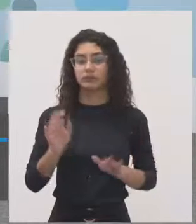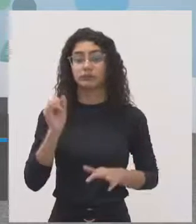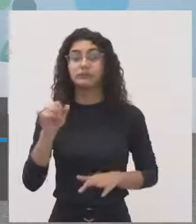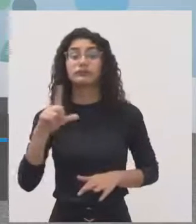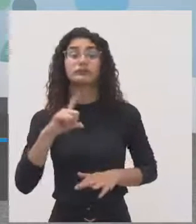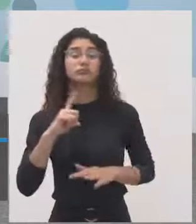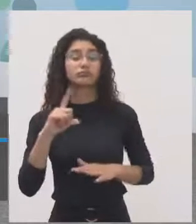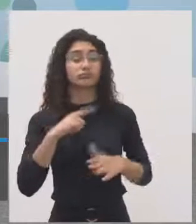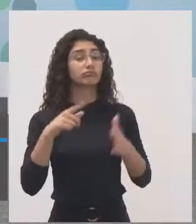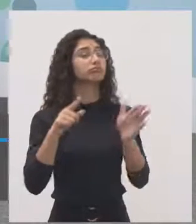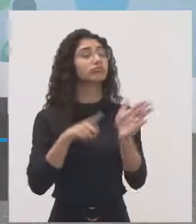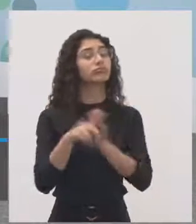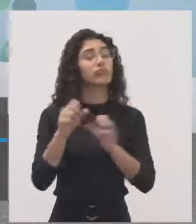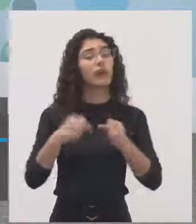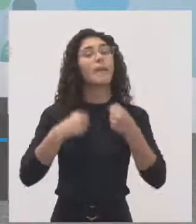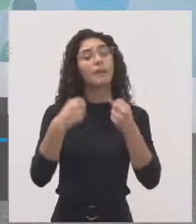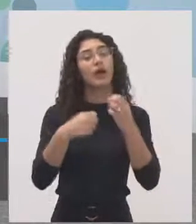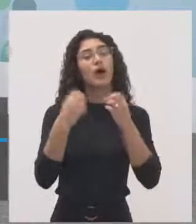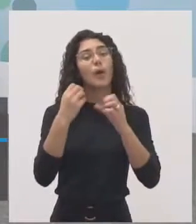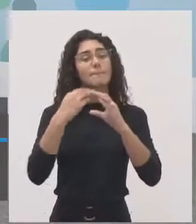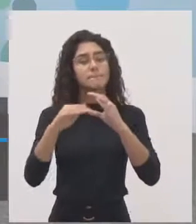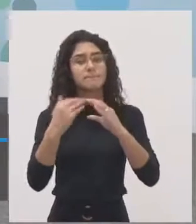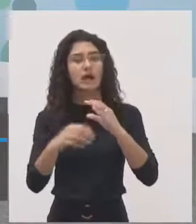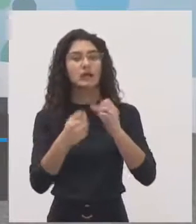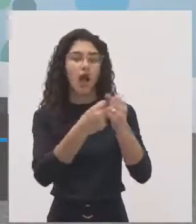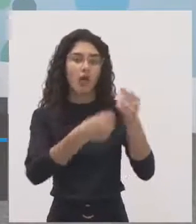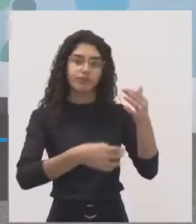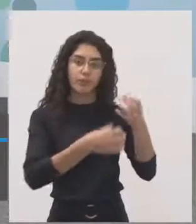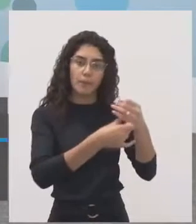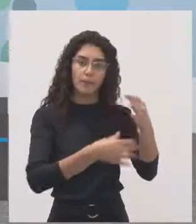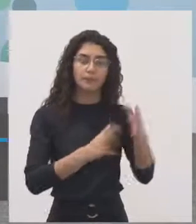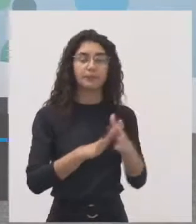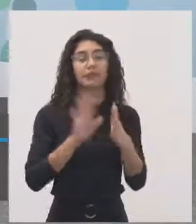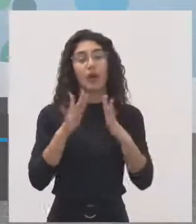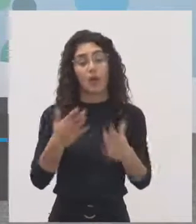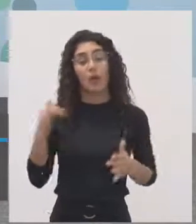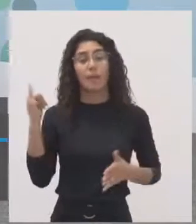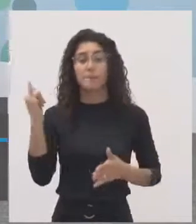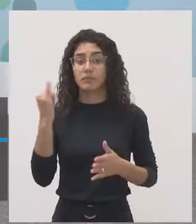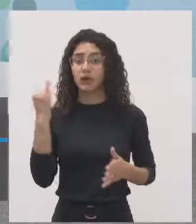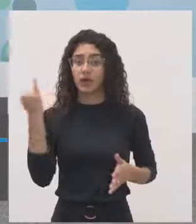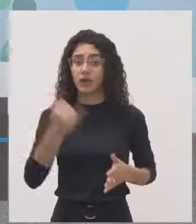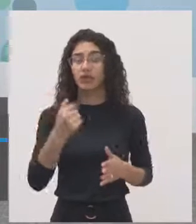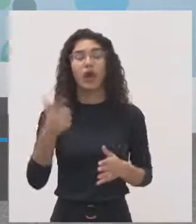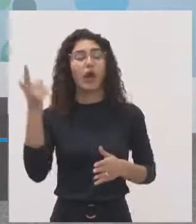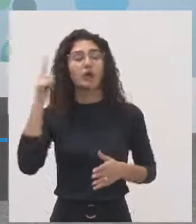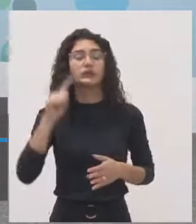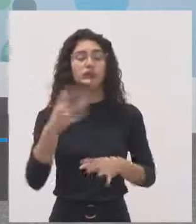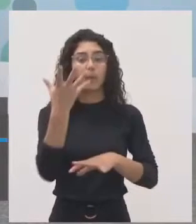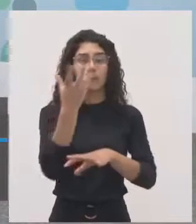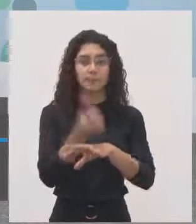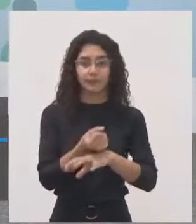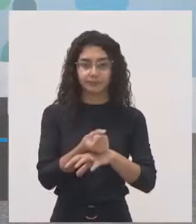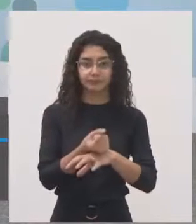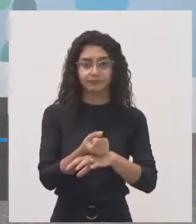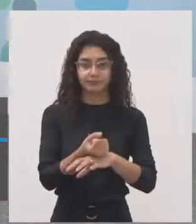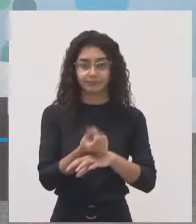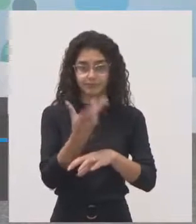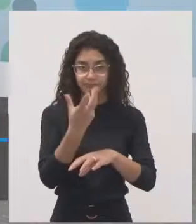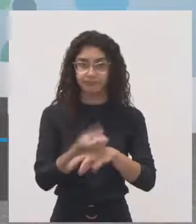alguma pergunta, o pessoal pode... mandar aqui. O importante é o pessoal conseguir fazer o download,